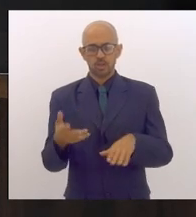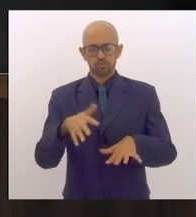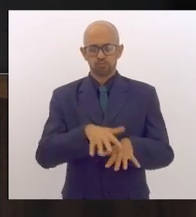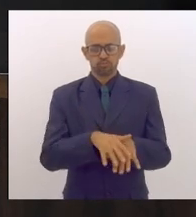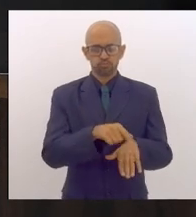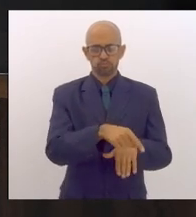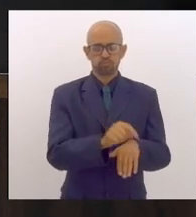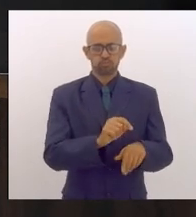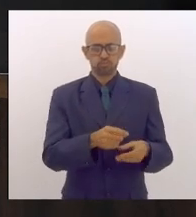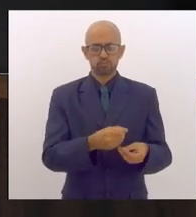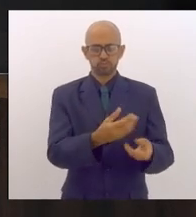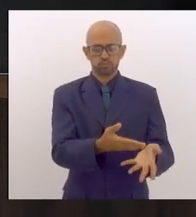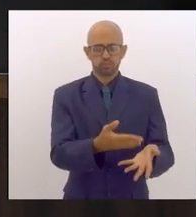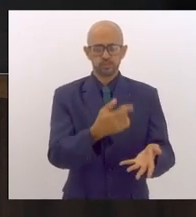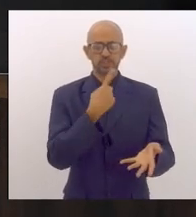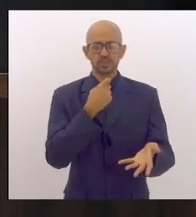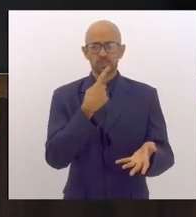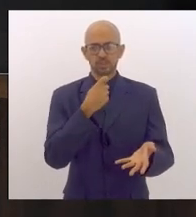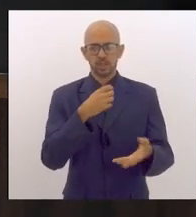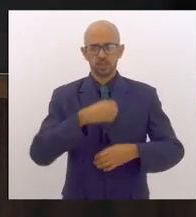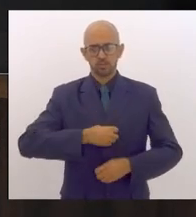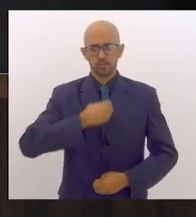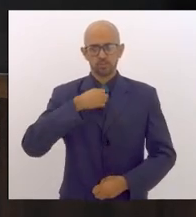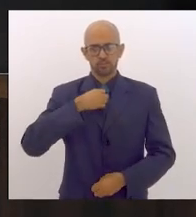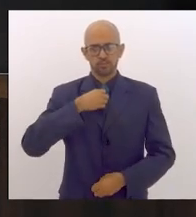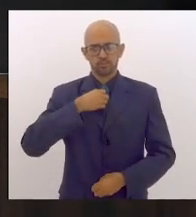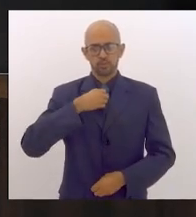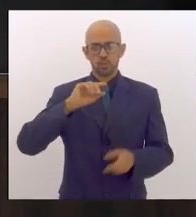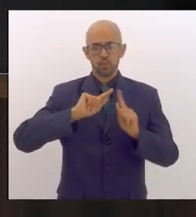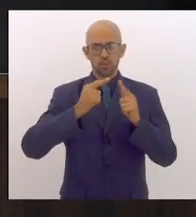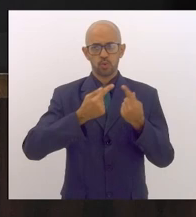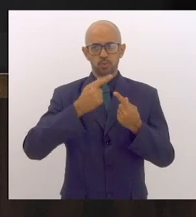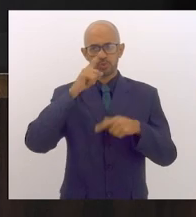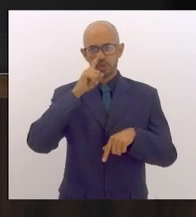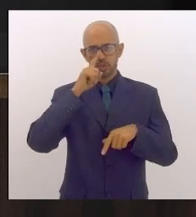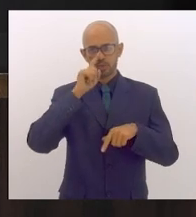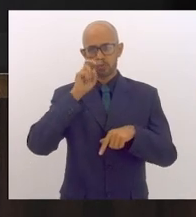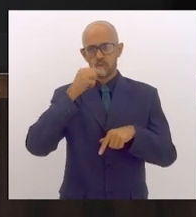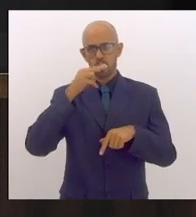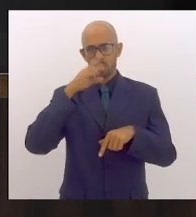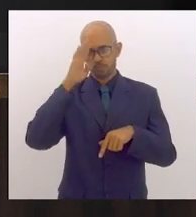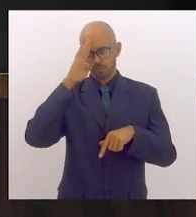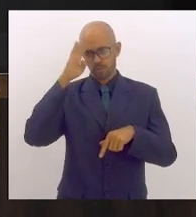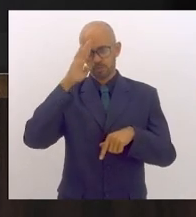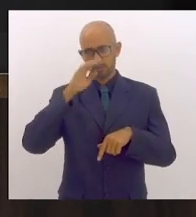regulares de sangue e medula óssea no grupo de risco ou